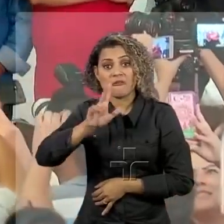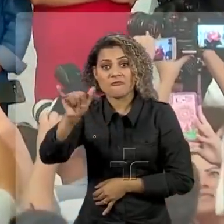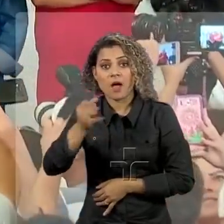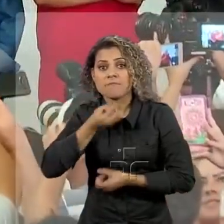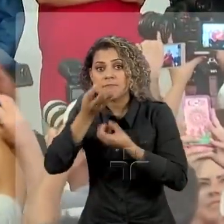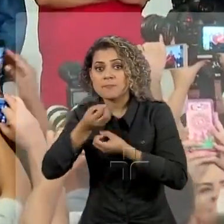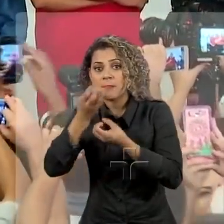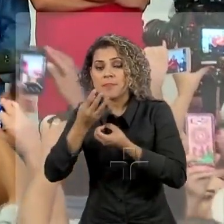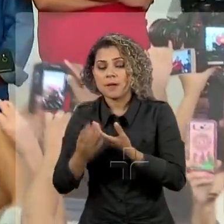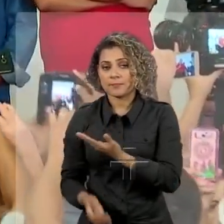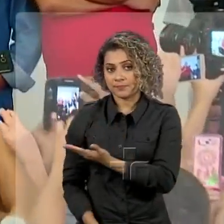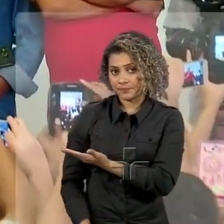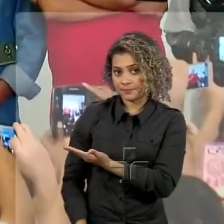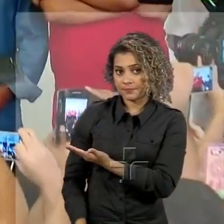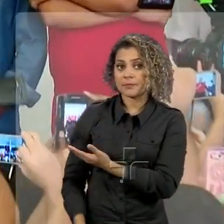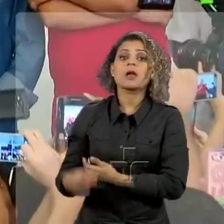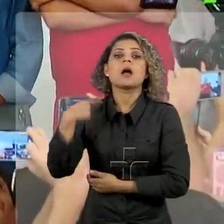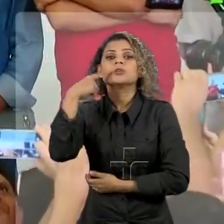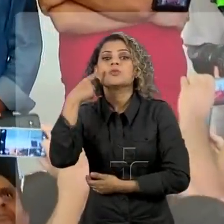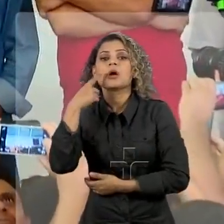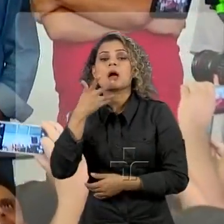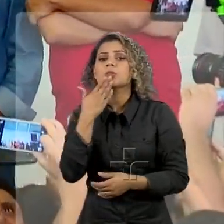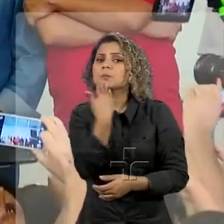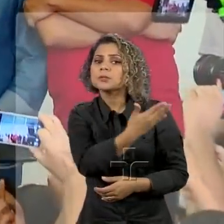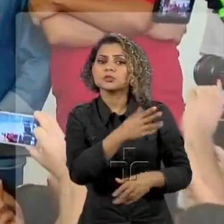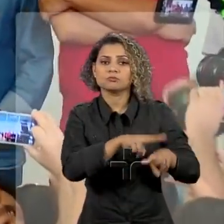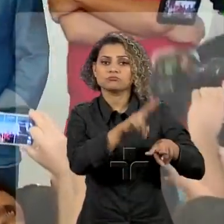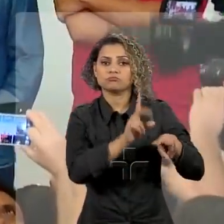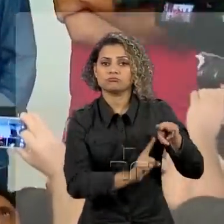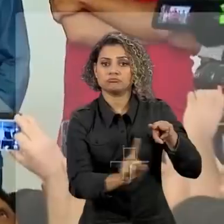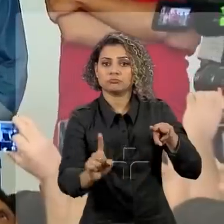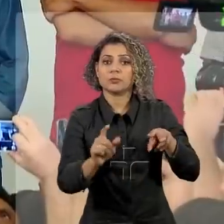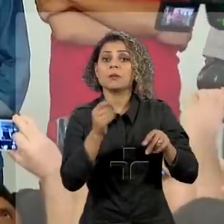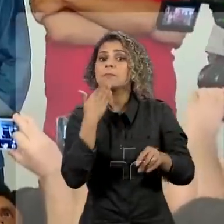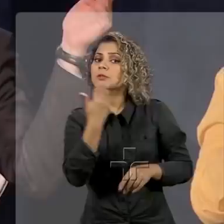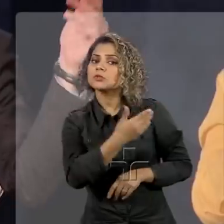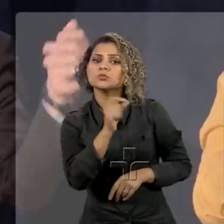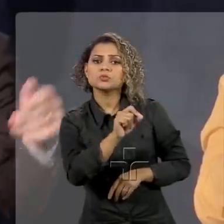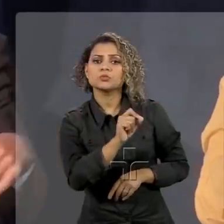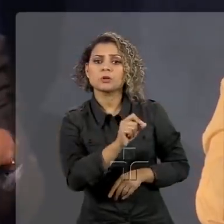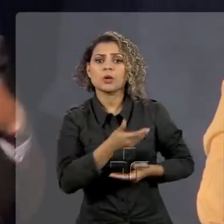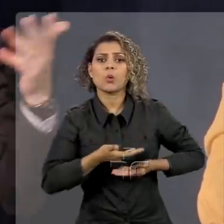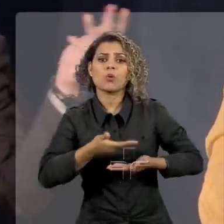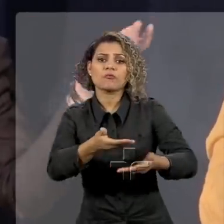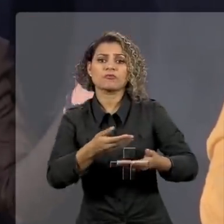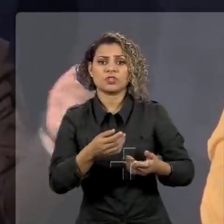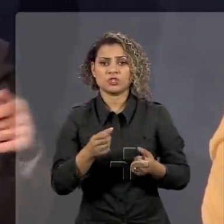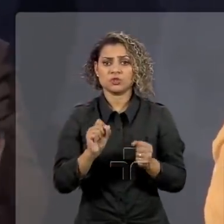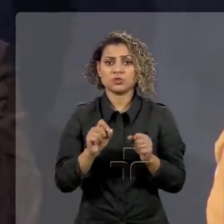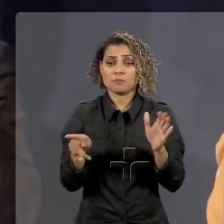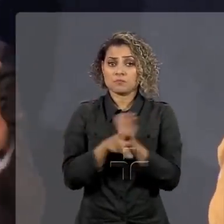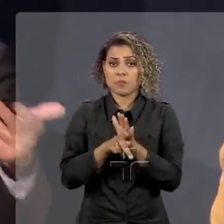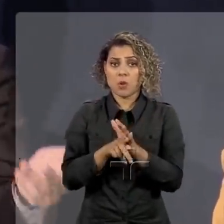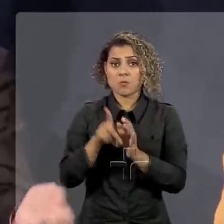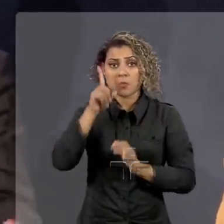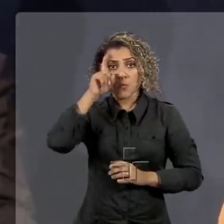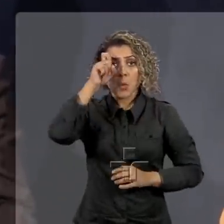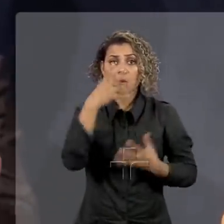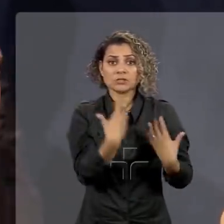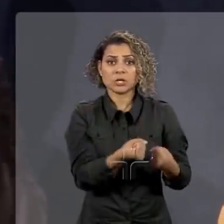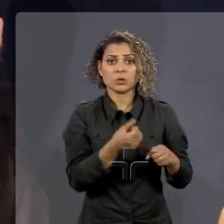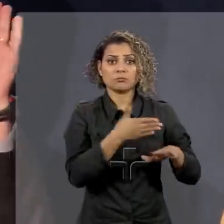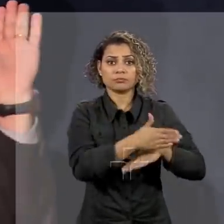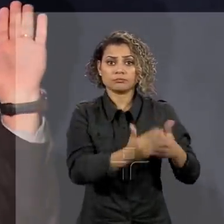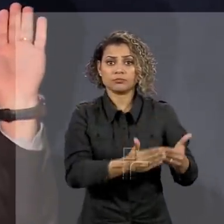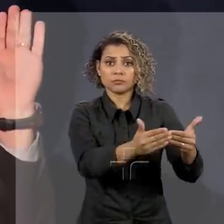defesa do ex-presidente entrou com um pedido de habeas corpus, alegando que, ao aceitar o convite para o Ministério da Justiça, o juiz Sérgio Moro